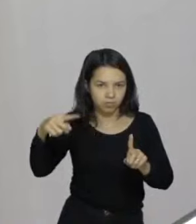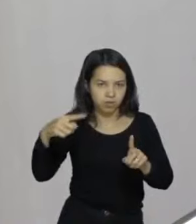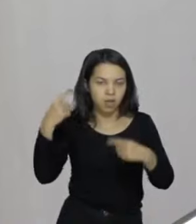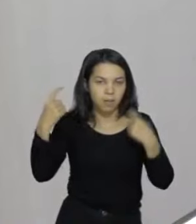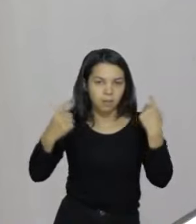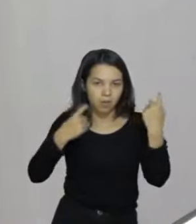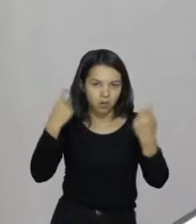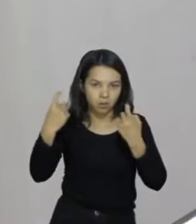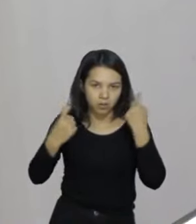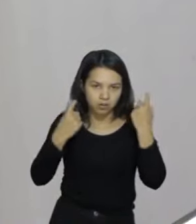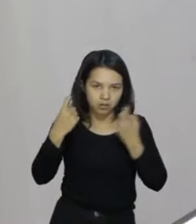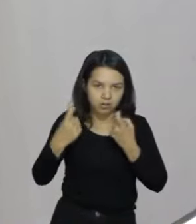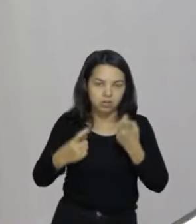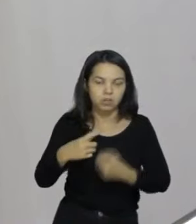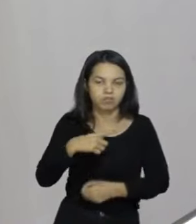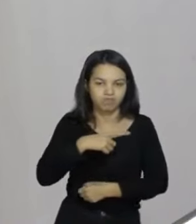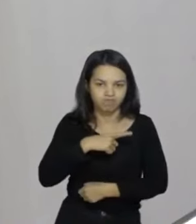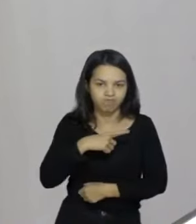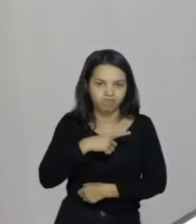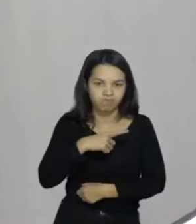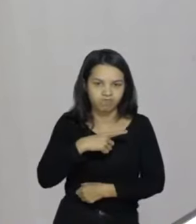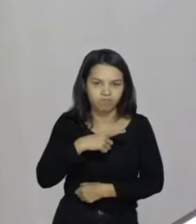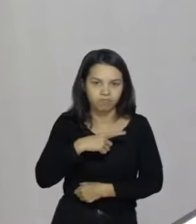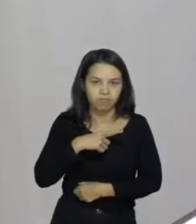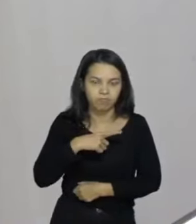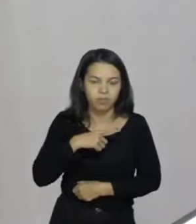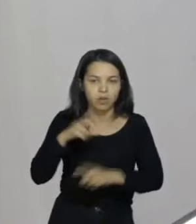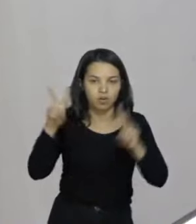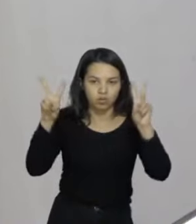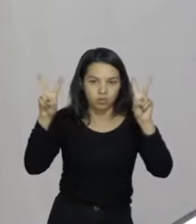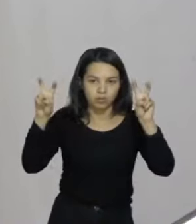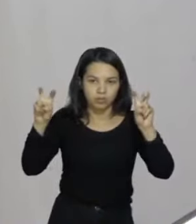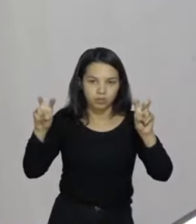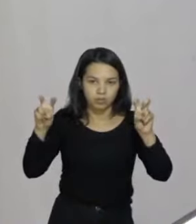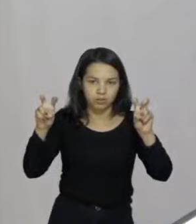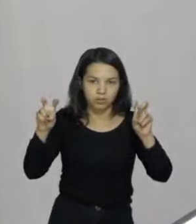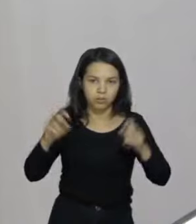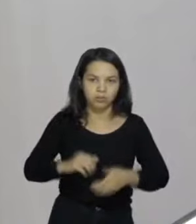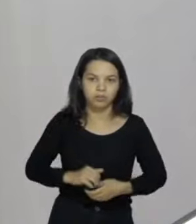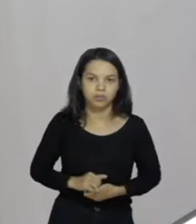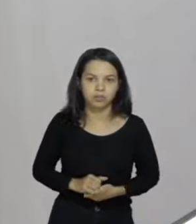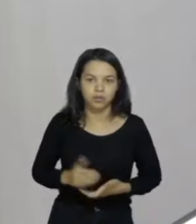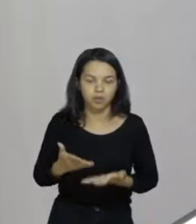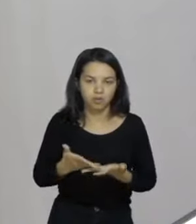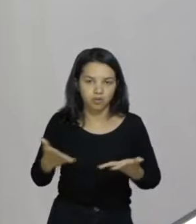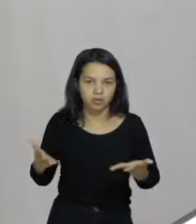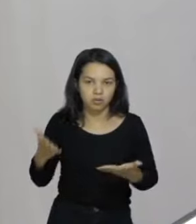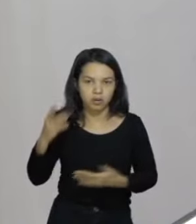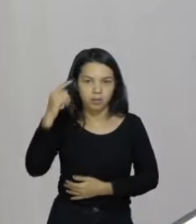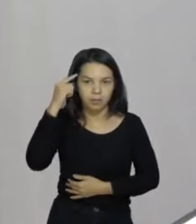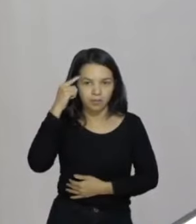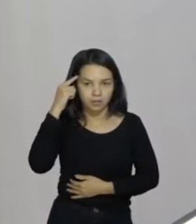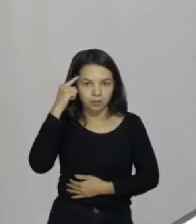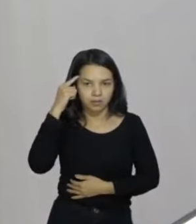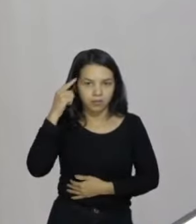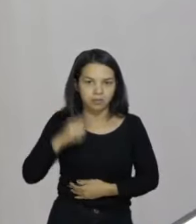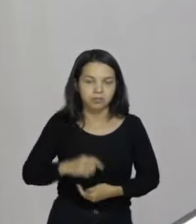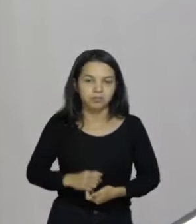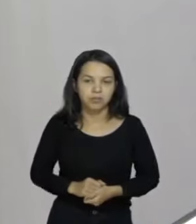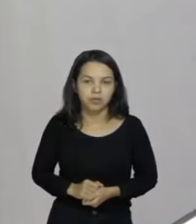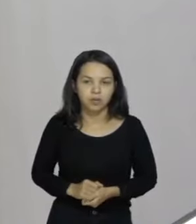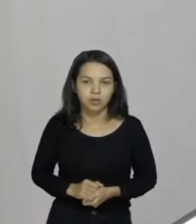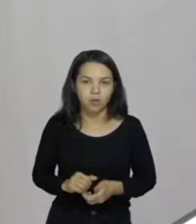preocupação que tenho em relação a esse assunto para o senhor estejam uma ideia no